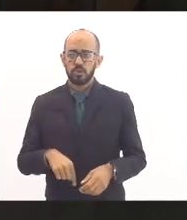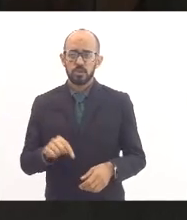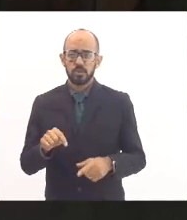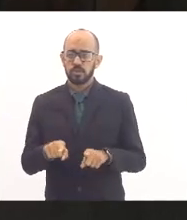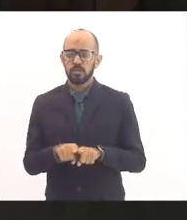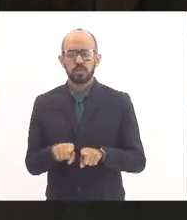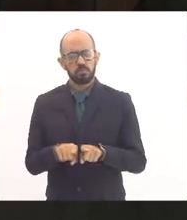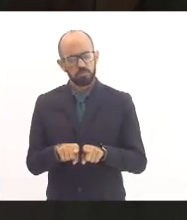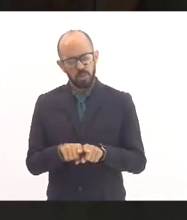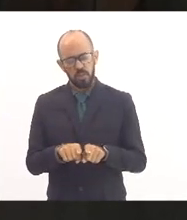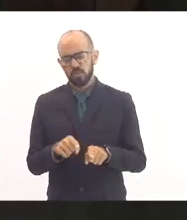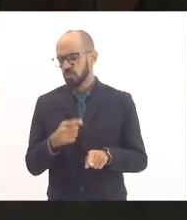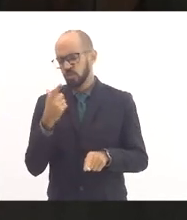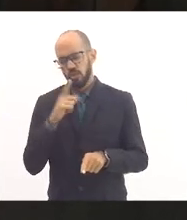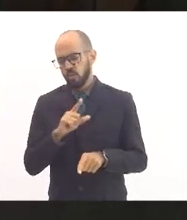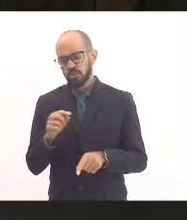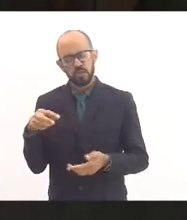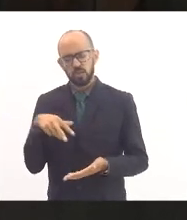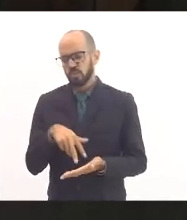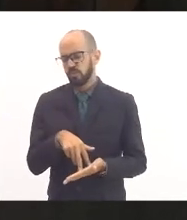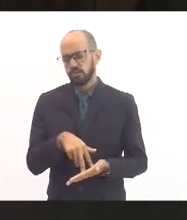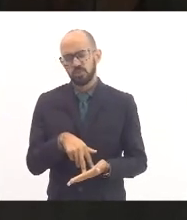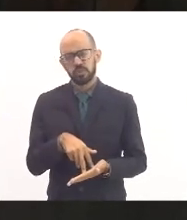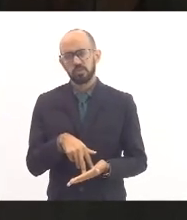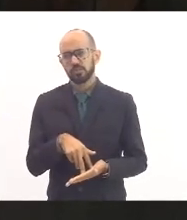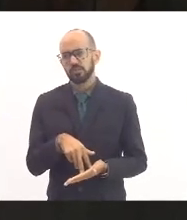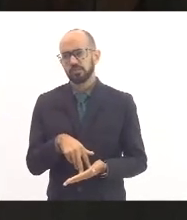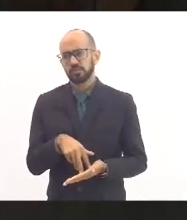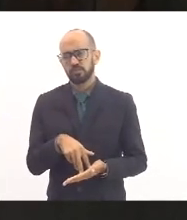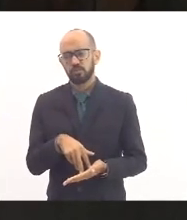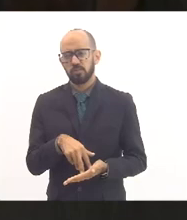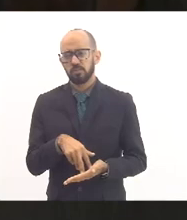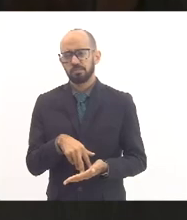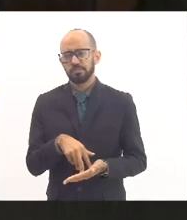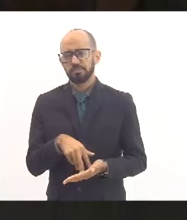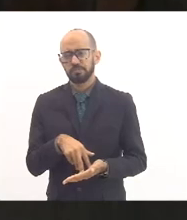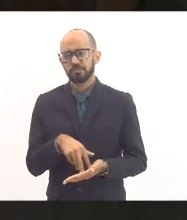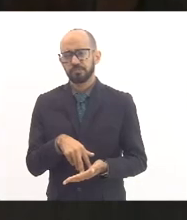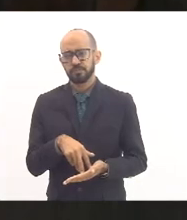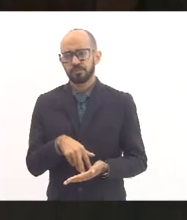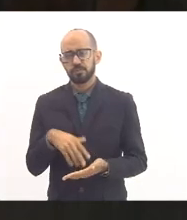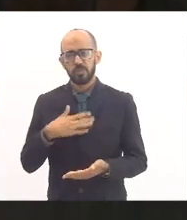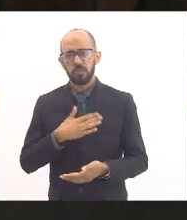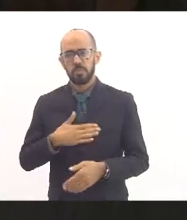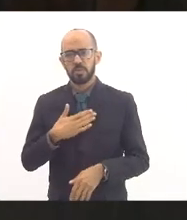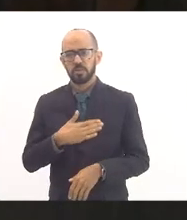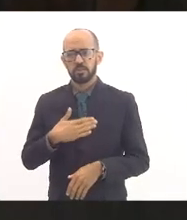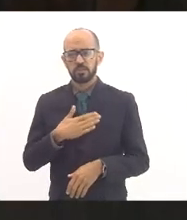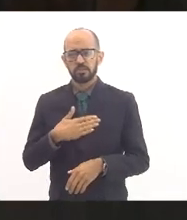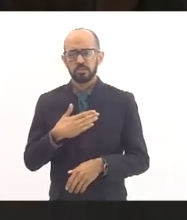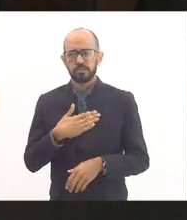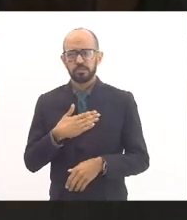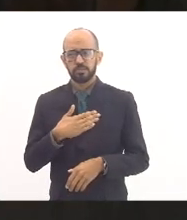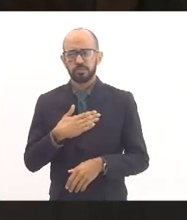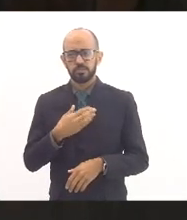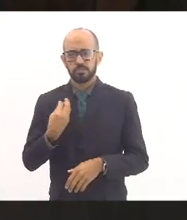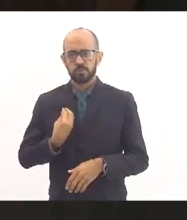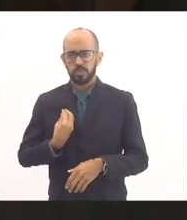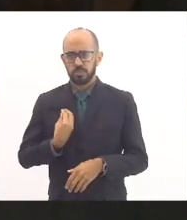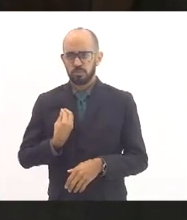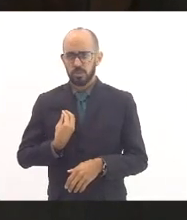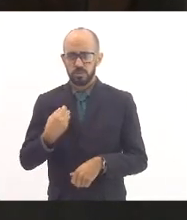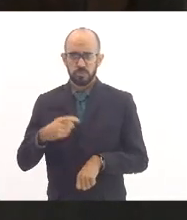aqueles que também não puderam estar e é uma grande alegria poder participar desse momento